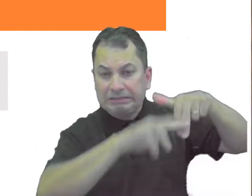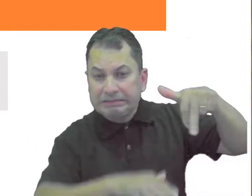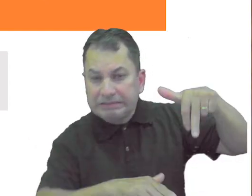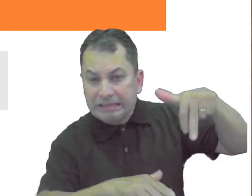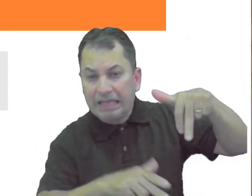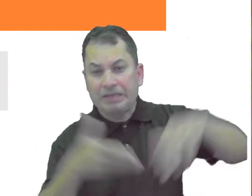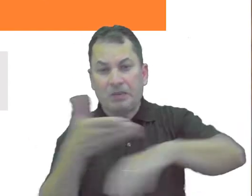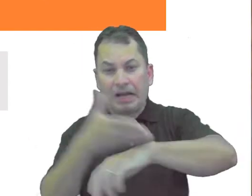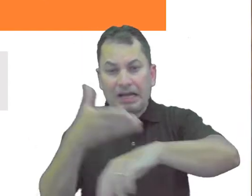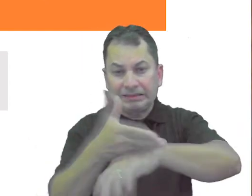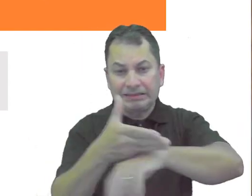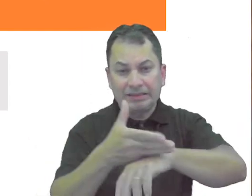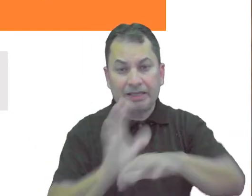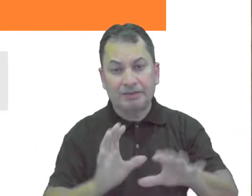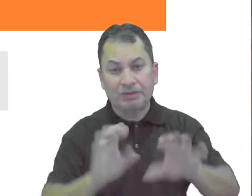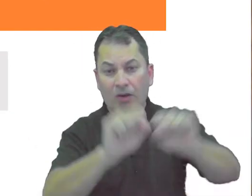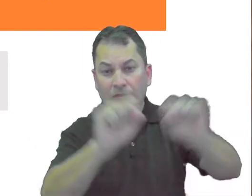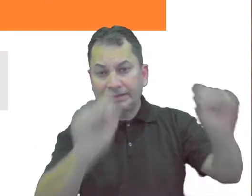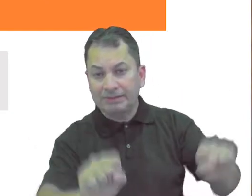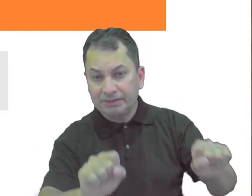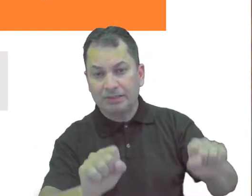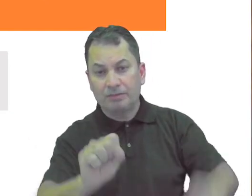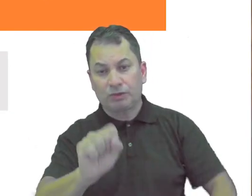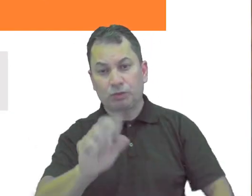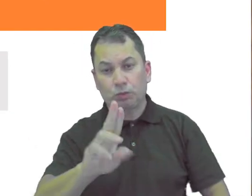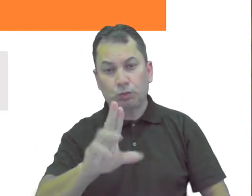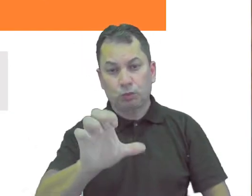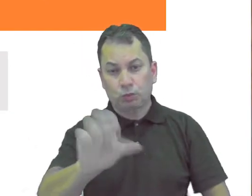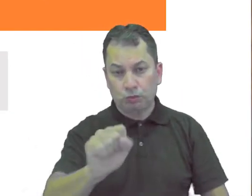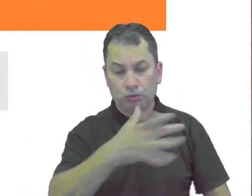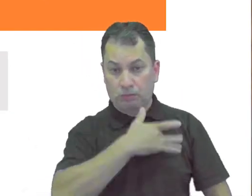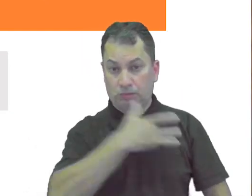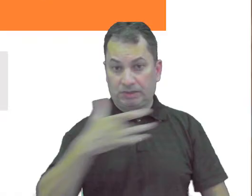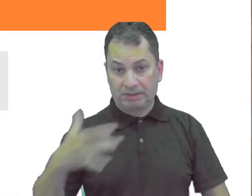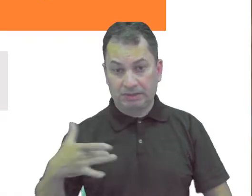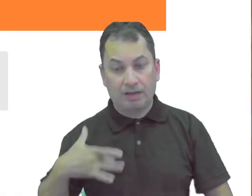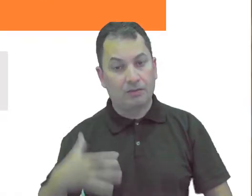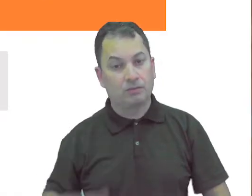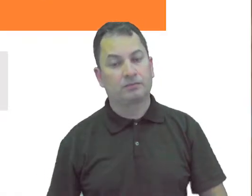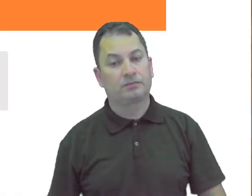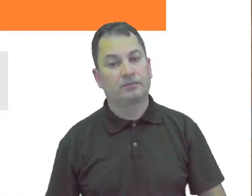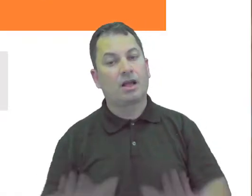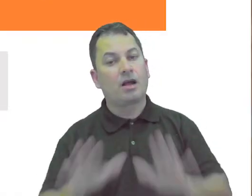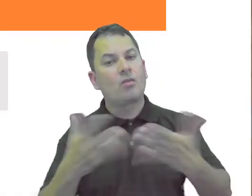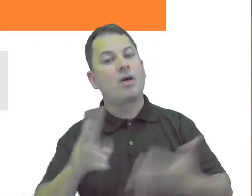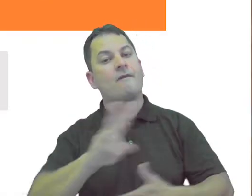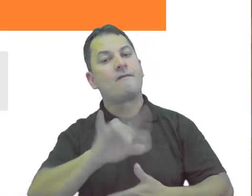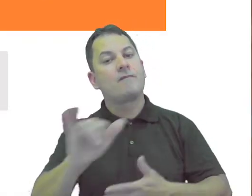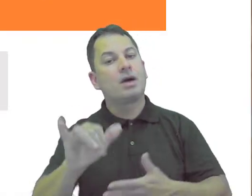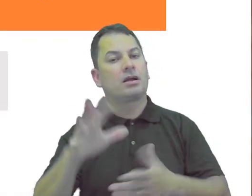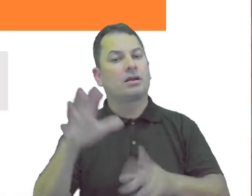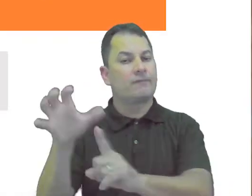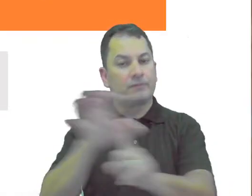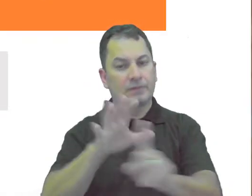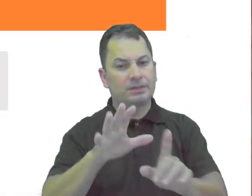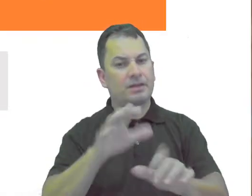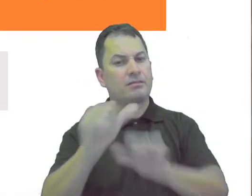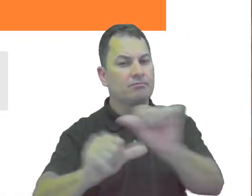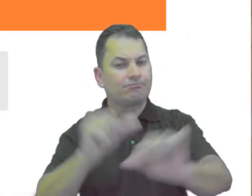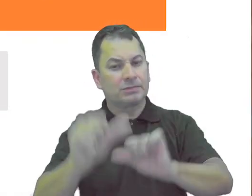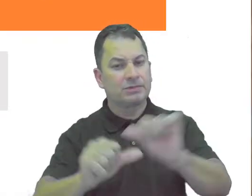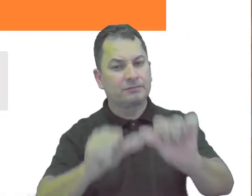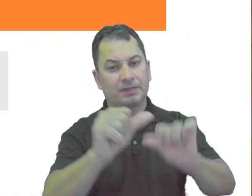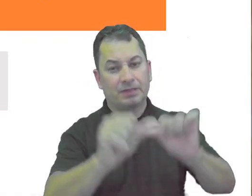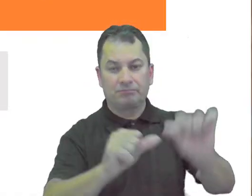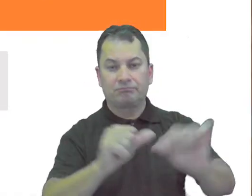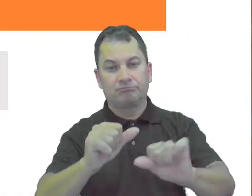Todos esses fatores vão ter um impacto, né, diferenciado, né, com relação à